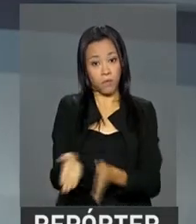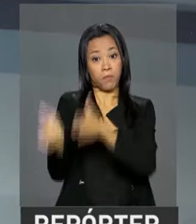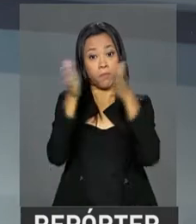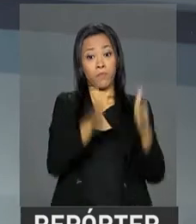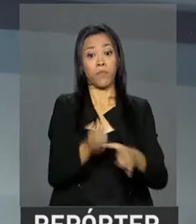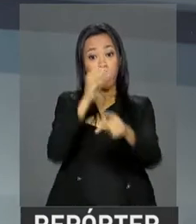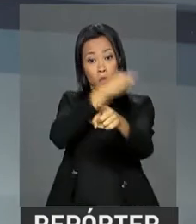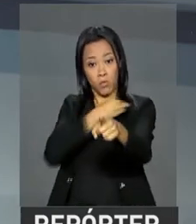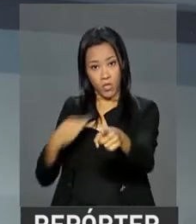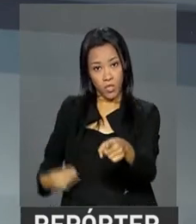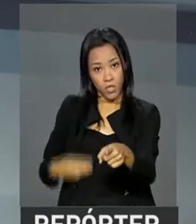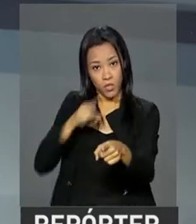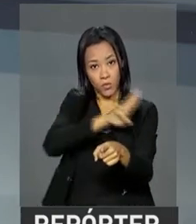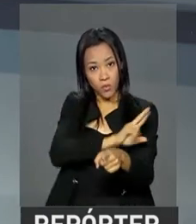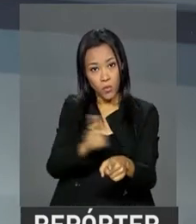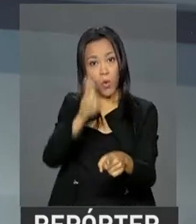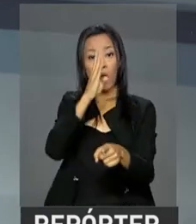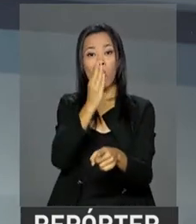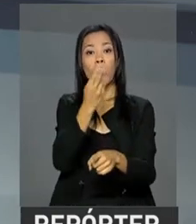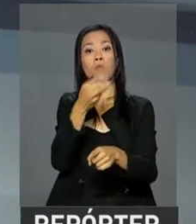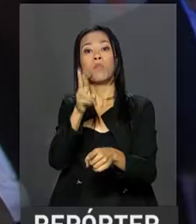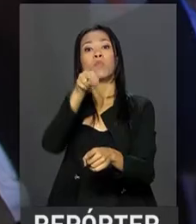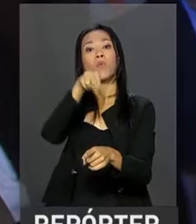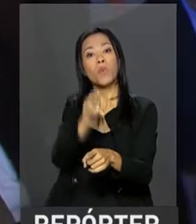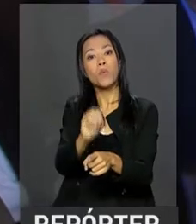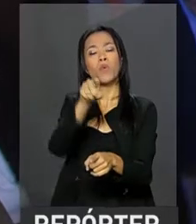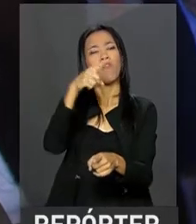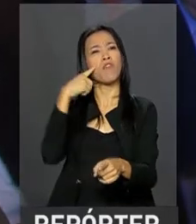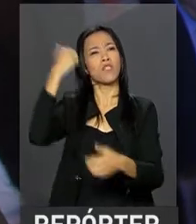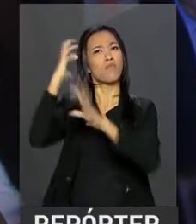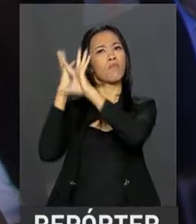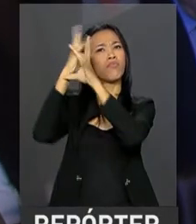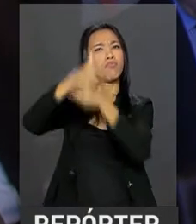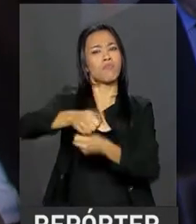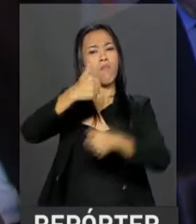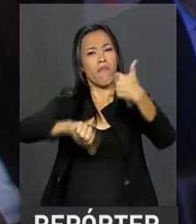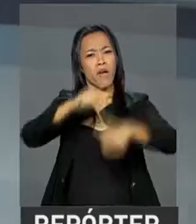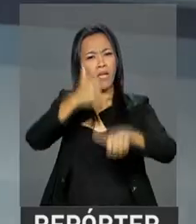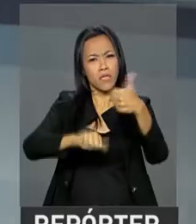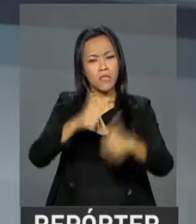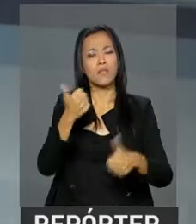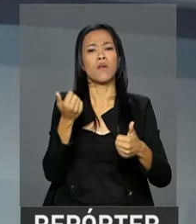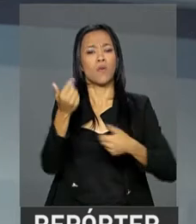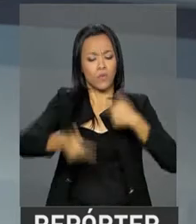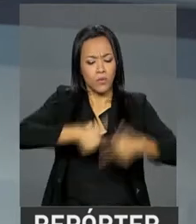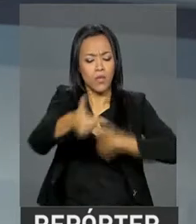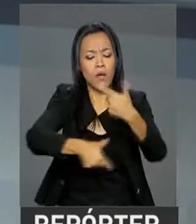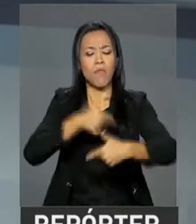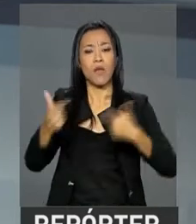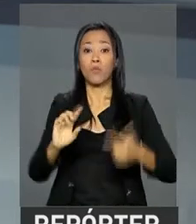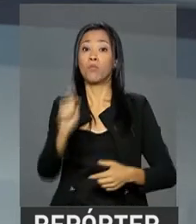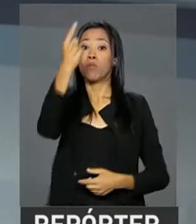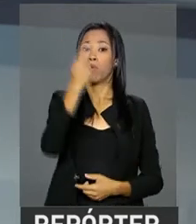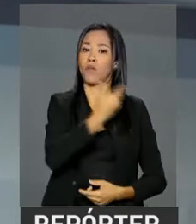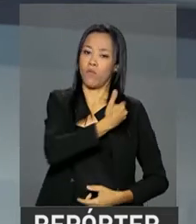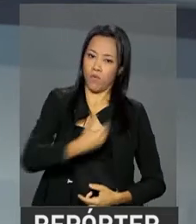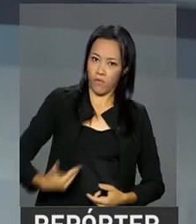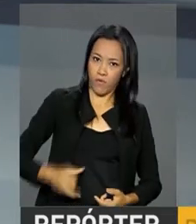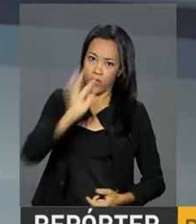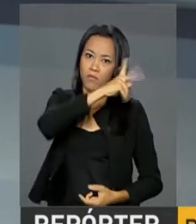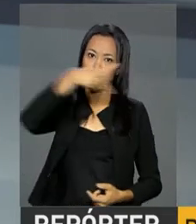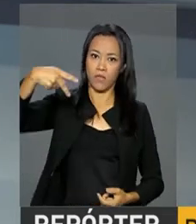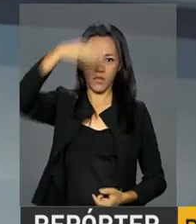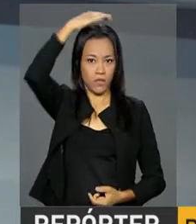Bruno Araújo, fez um balanço das ações na área no primeiro ano do governo do presidente Michel Temer. Entregamos